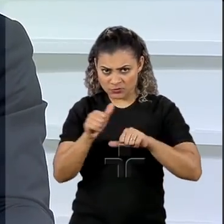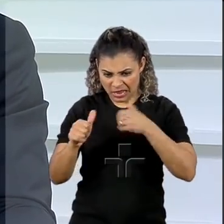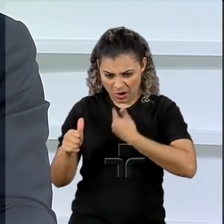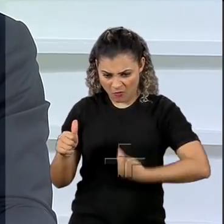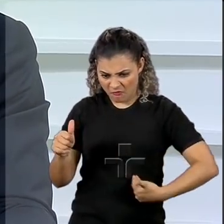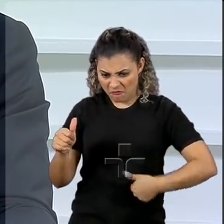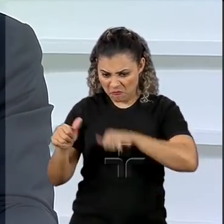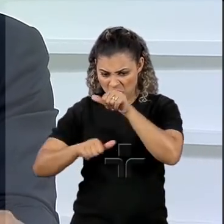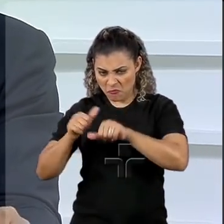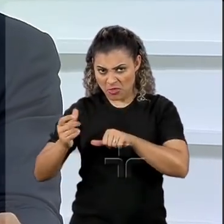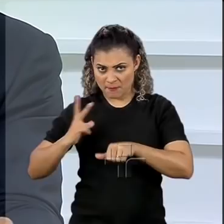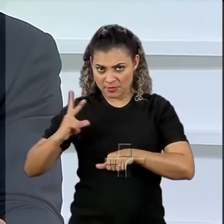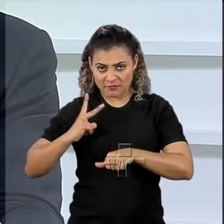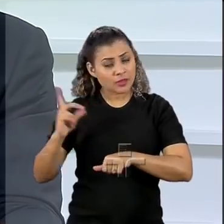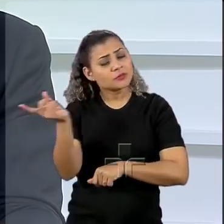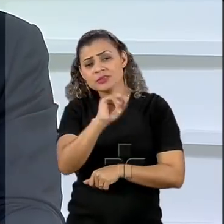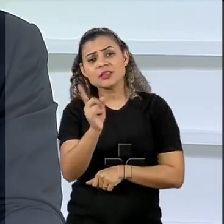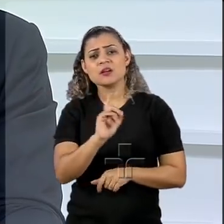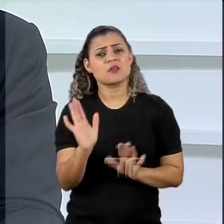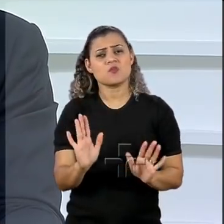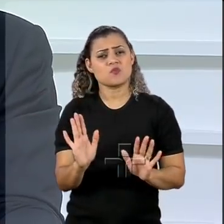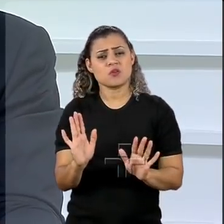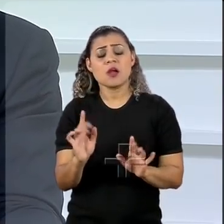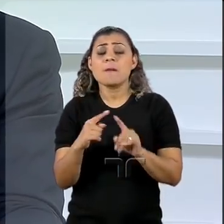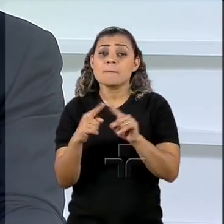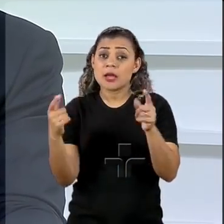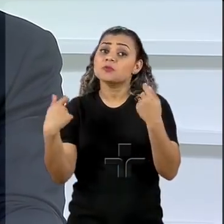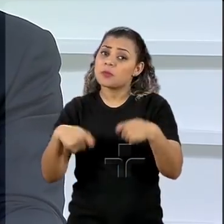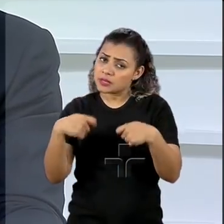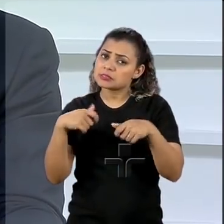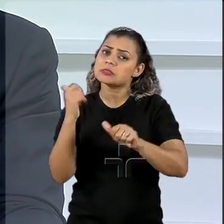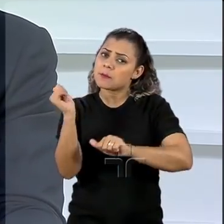ser reduzido o Estado, eu acho que tem que ser feita